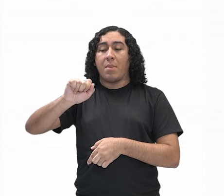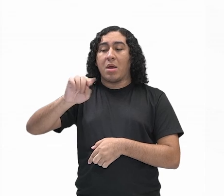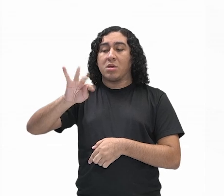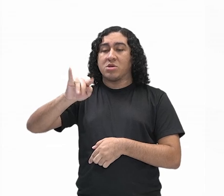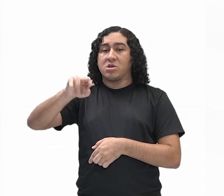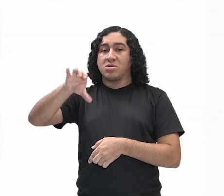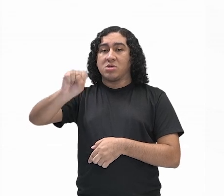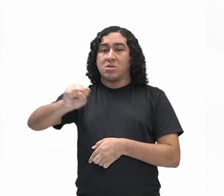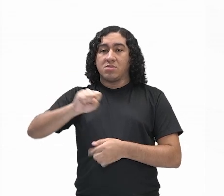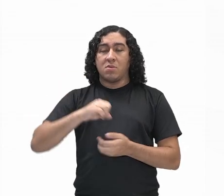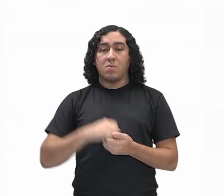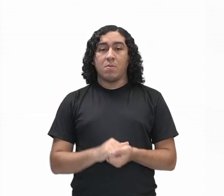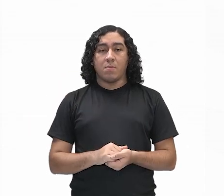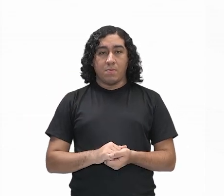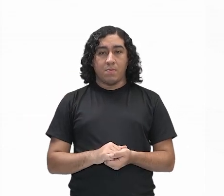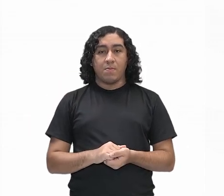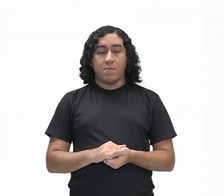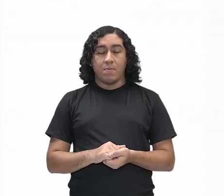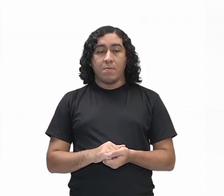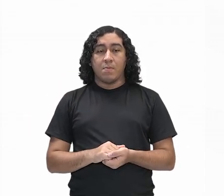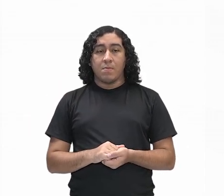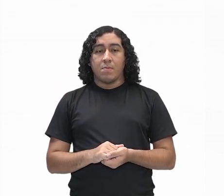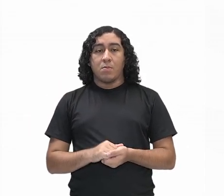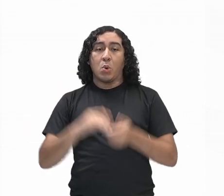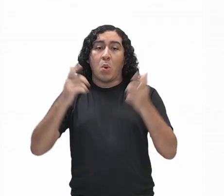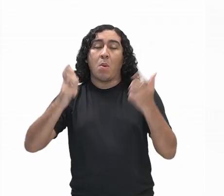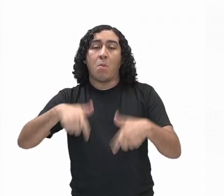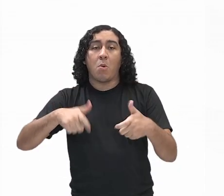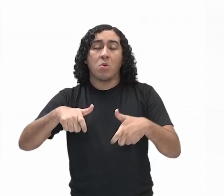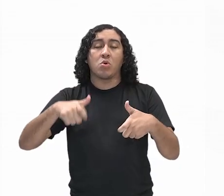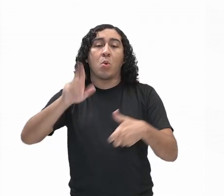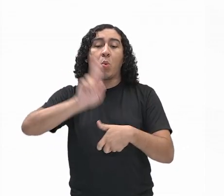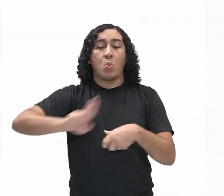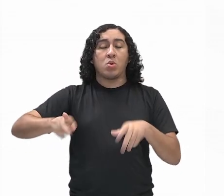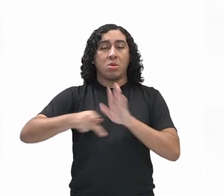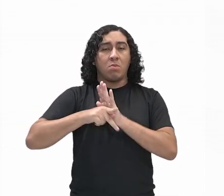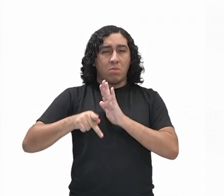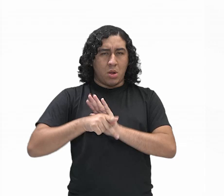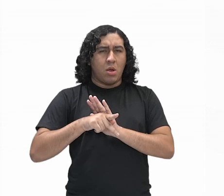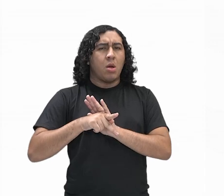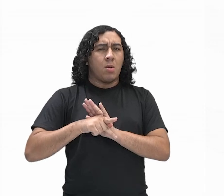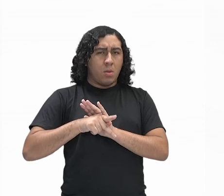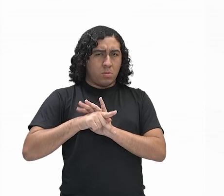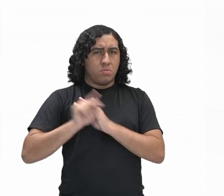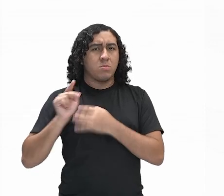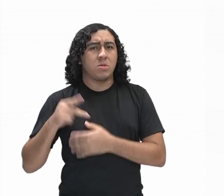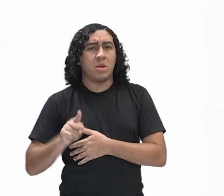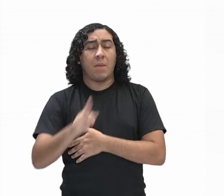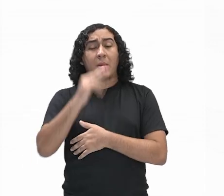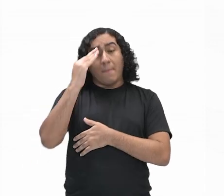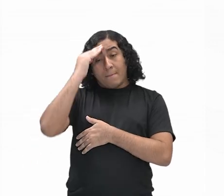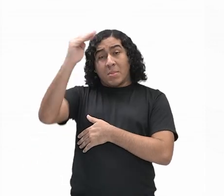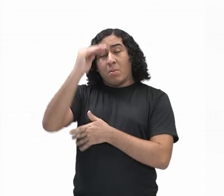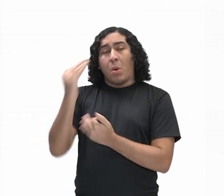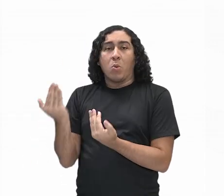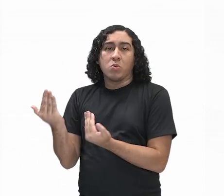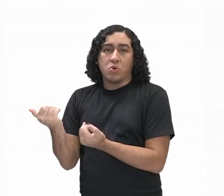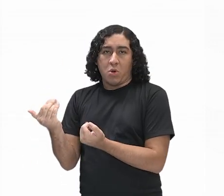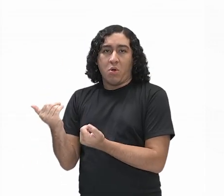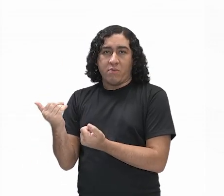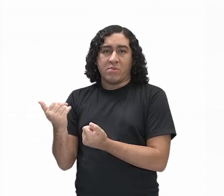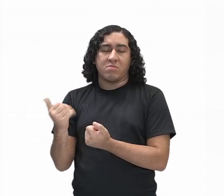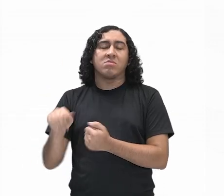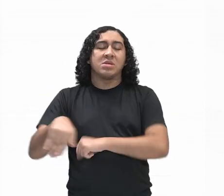patins. Então, os patins passaram a ser usados como meio de transporte bastante utilizado, principalmente por jovens